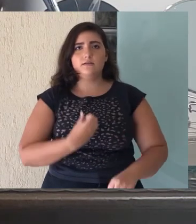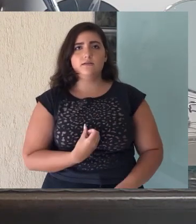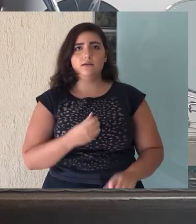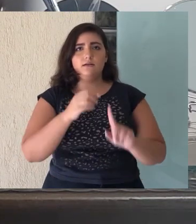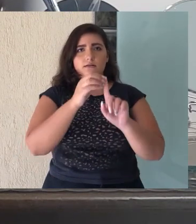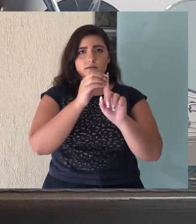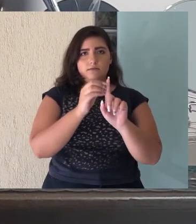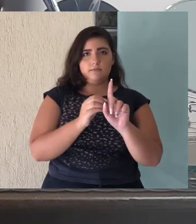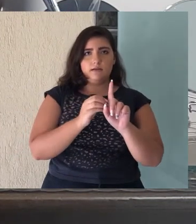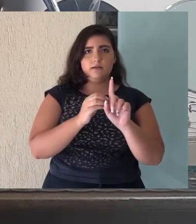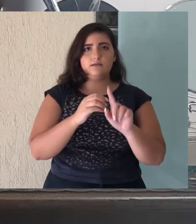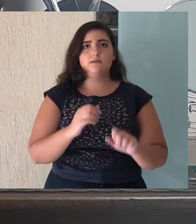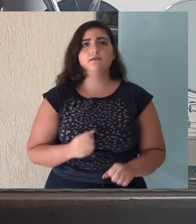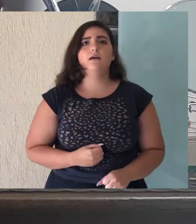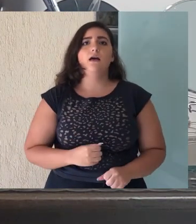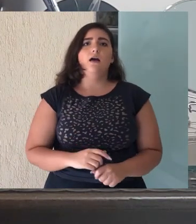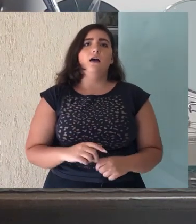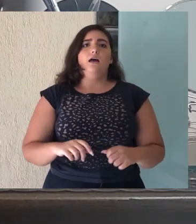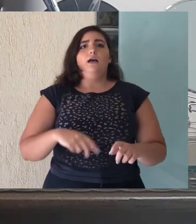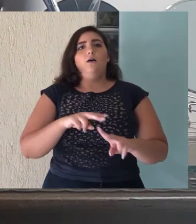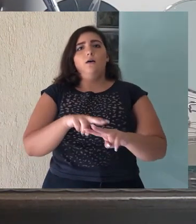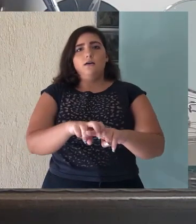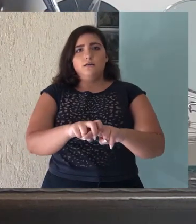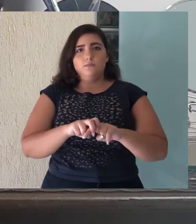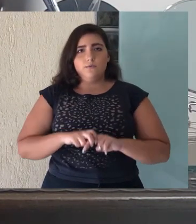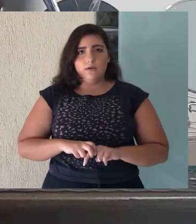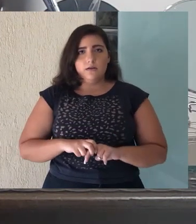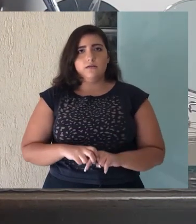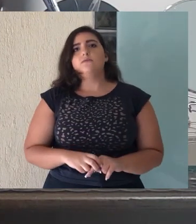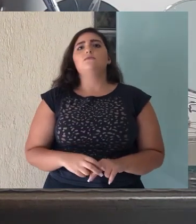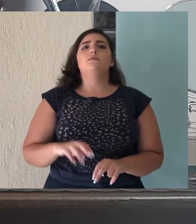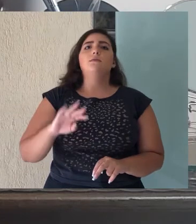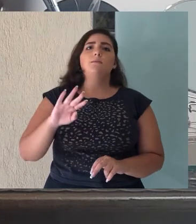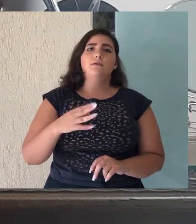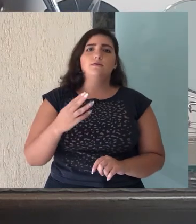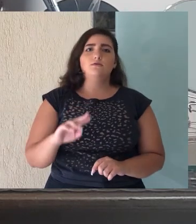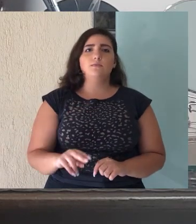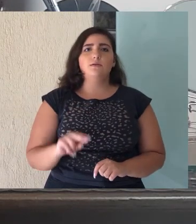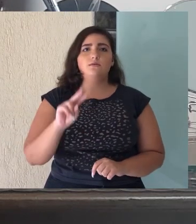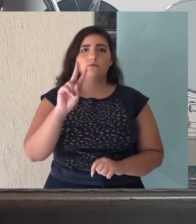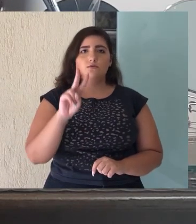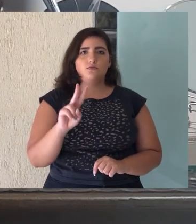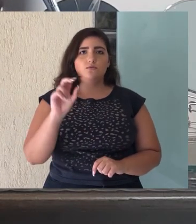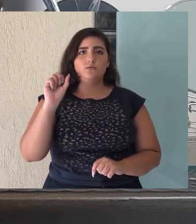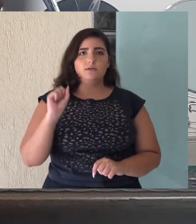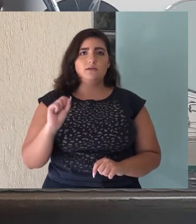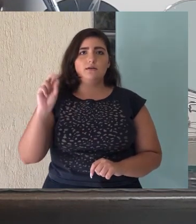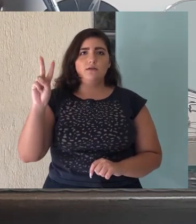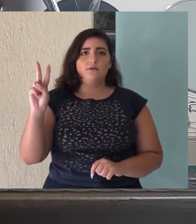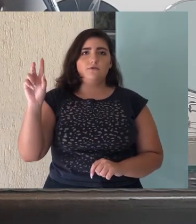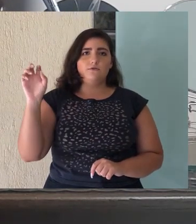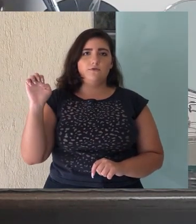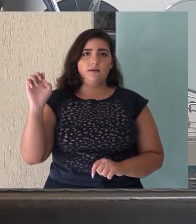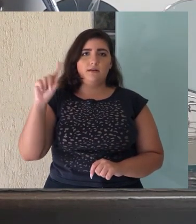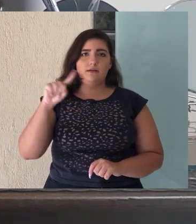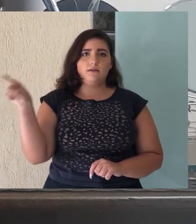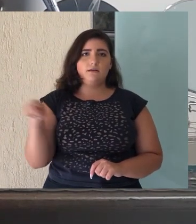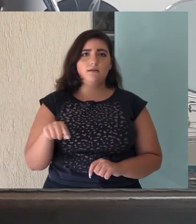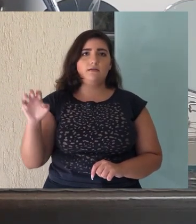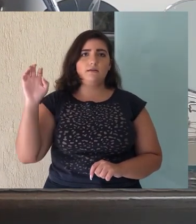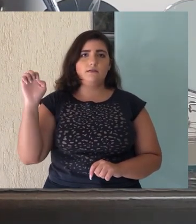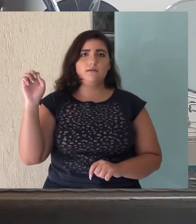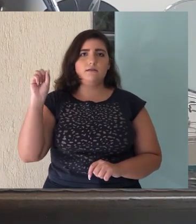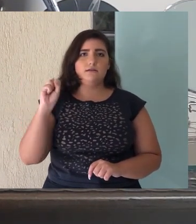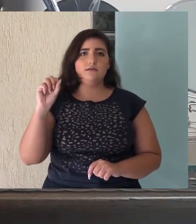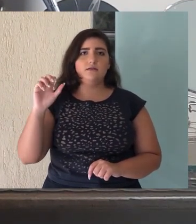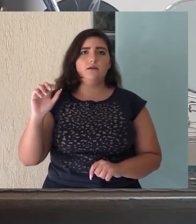tá? Então, a gente fixa aí pelo menos de 6 em 6 meses ou 2 limpezas anuais para